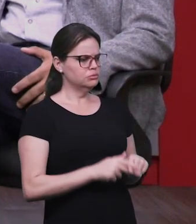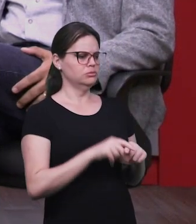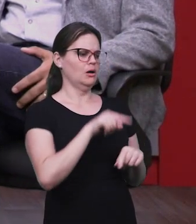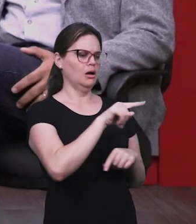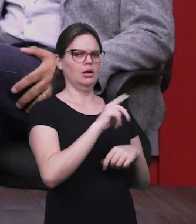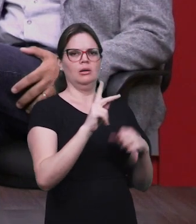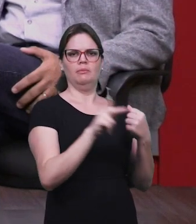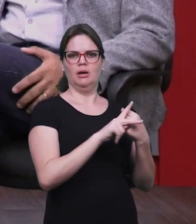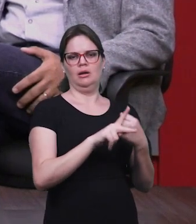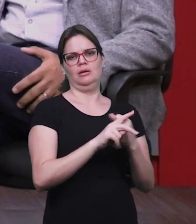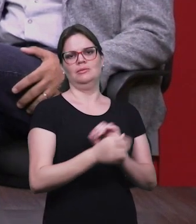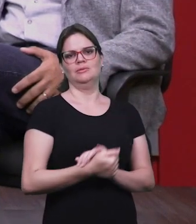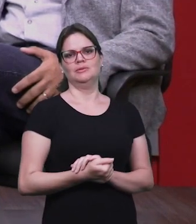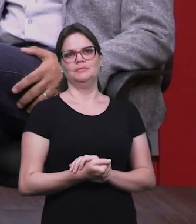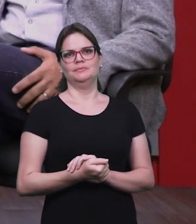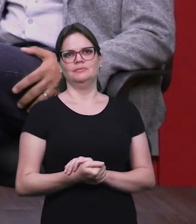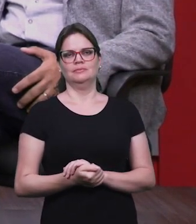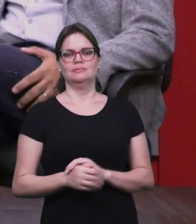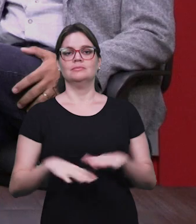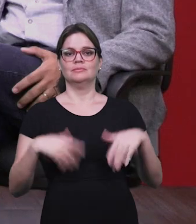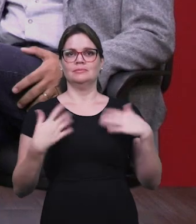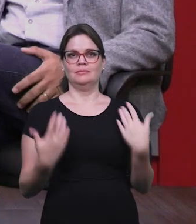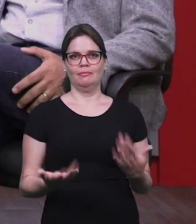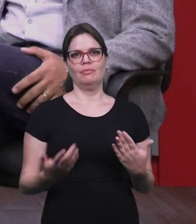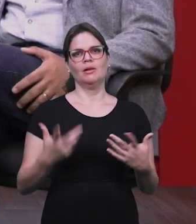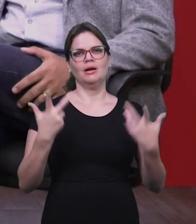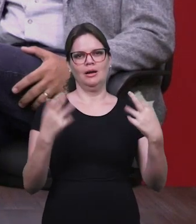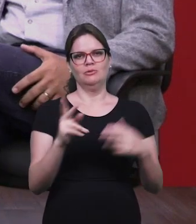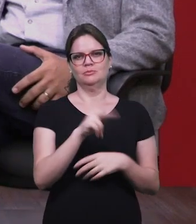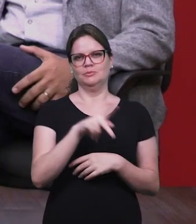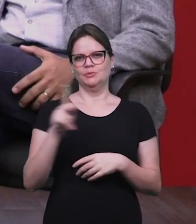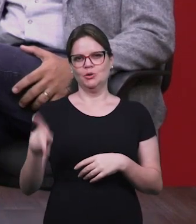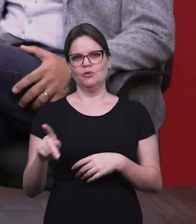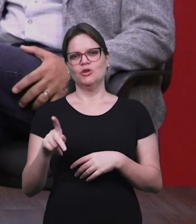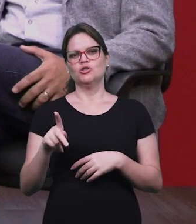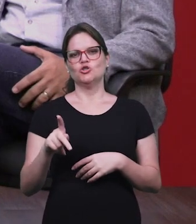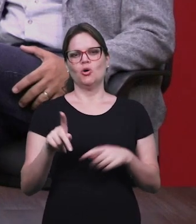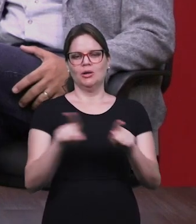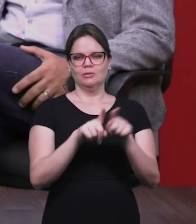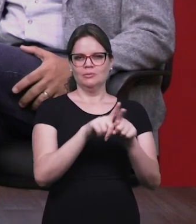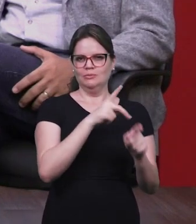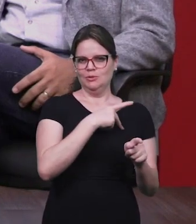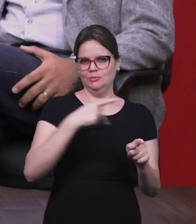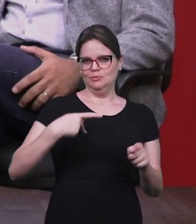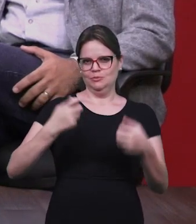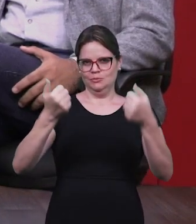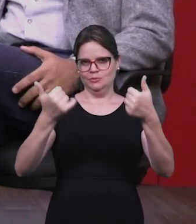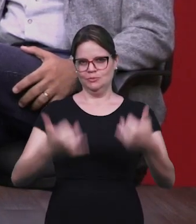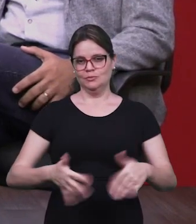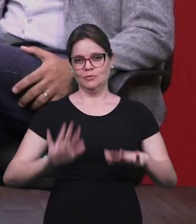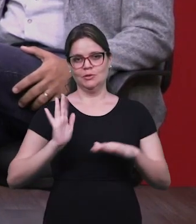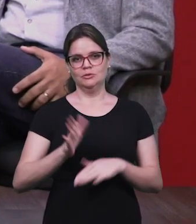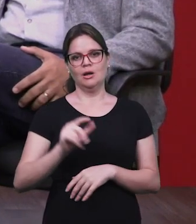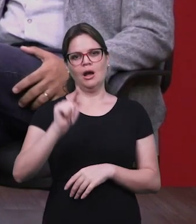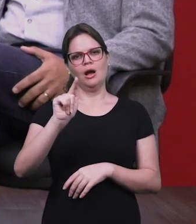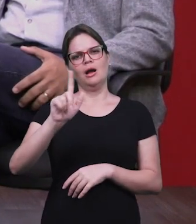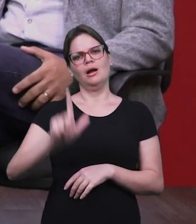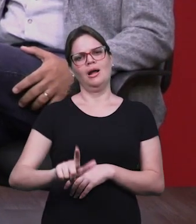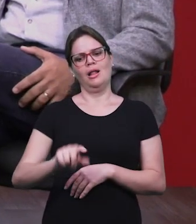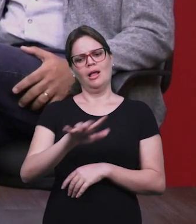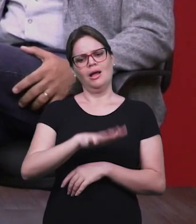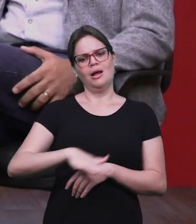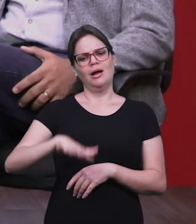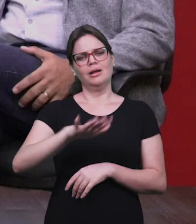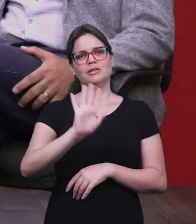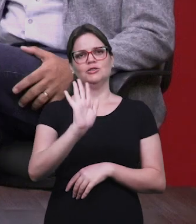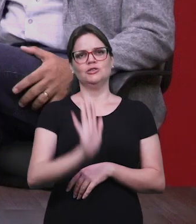de Jerusalém. Só que, como o pastor Antônio Carlos falou e o professor Vinícius falou, lá na Galácia